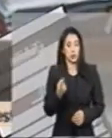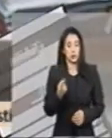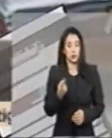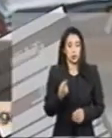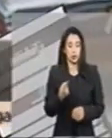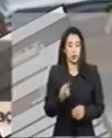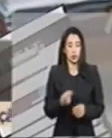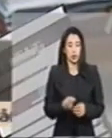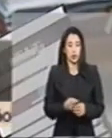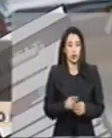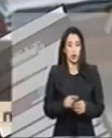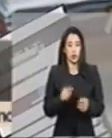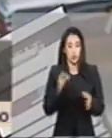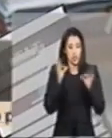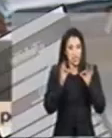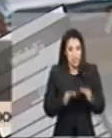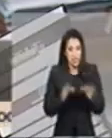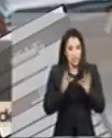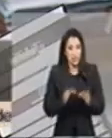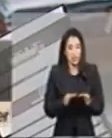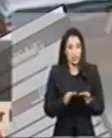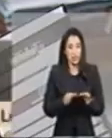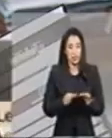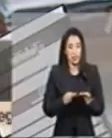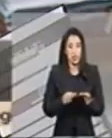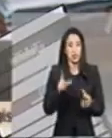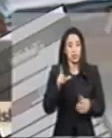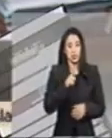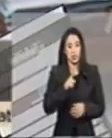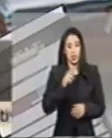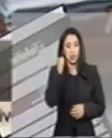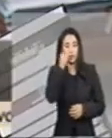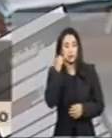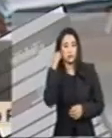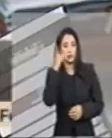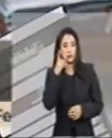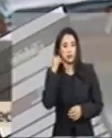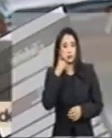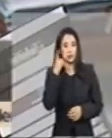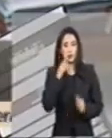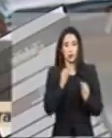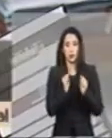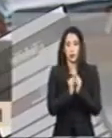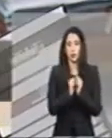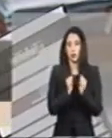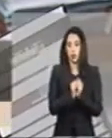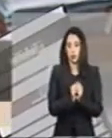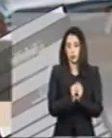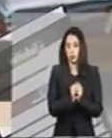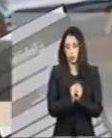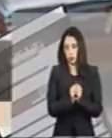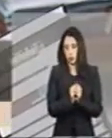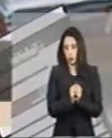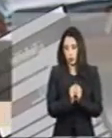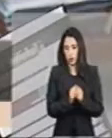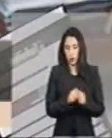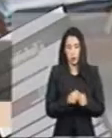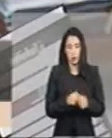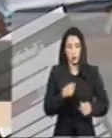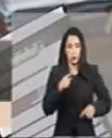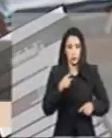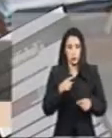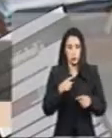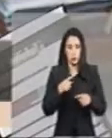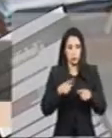minimamente concreta de envolvimento de parlamentar a ditar a vinda desse procedimento para